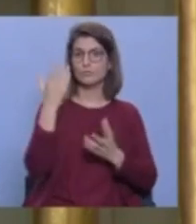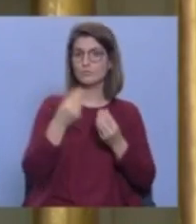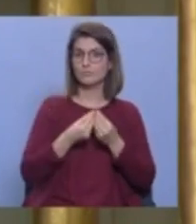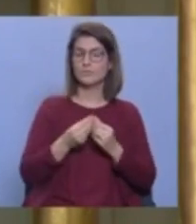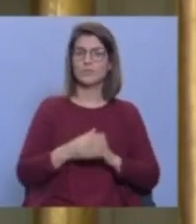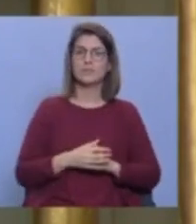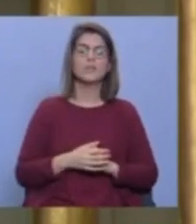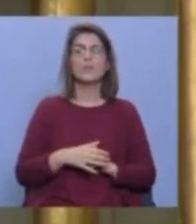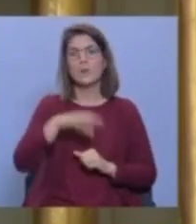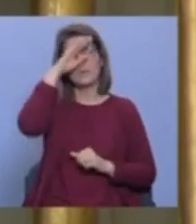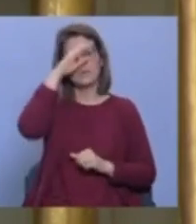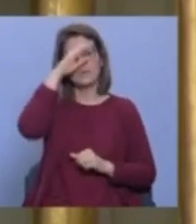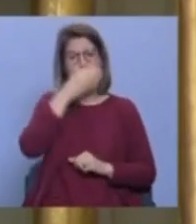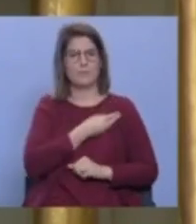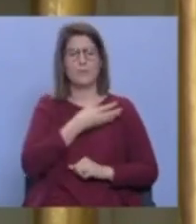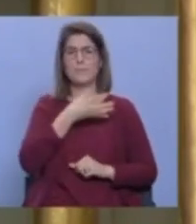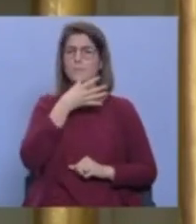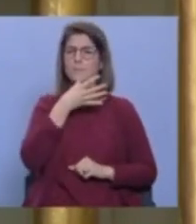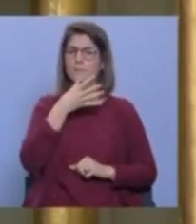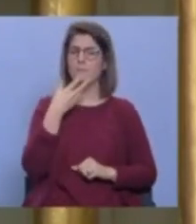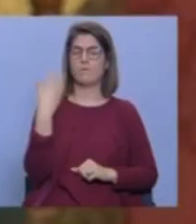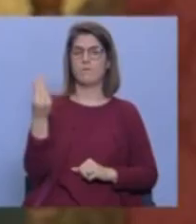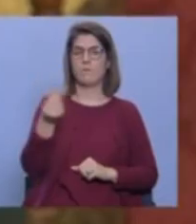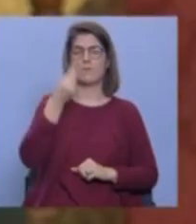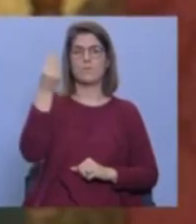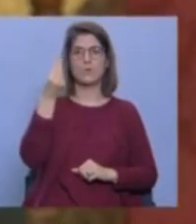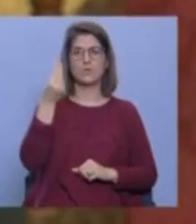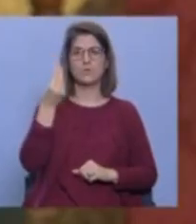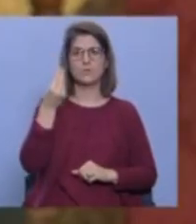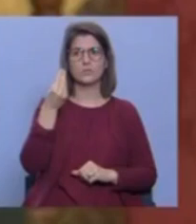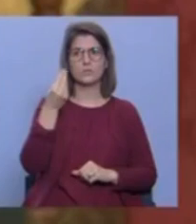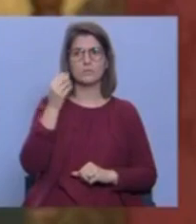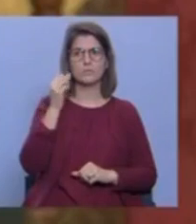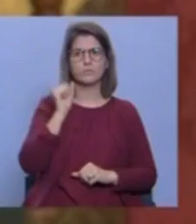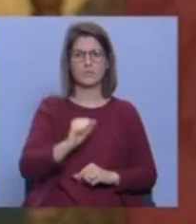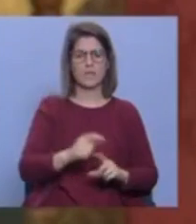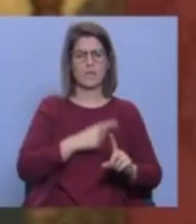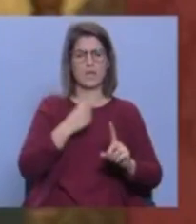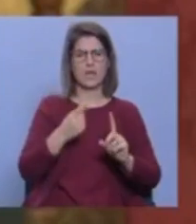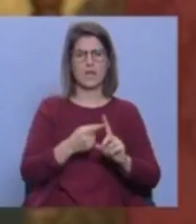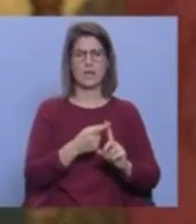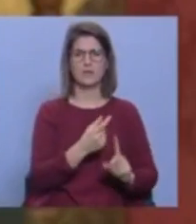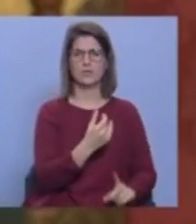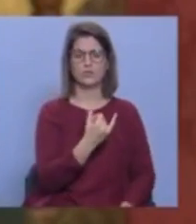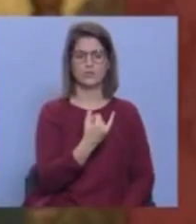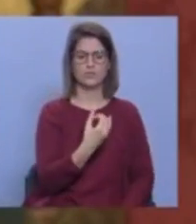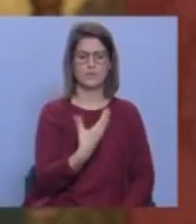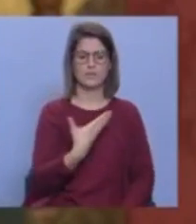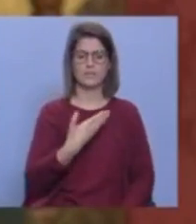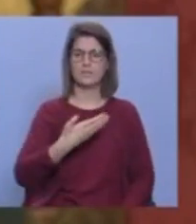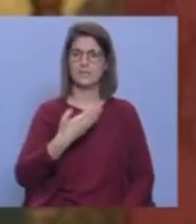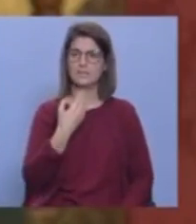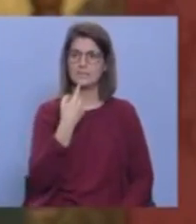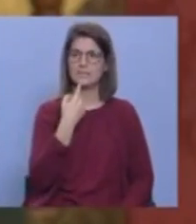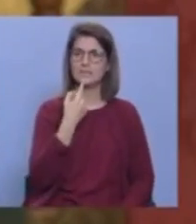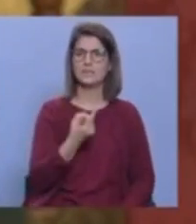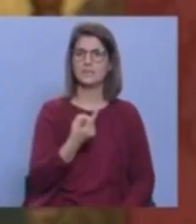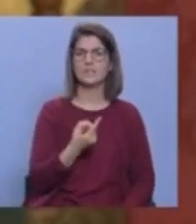Francisco, num célebre discurso no Ângelus, em 2017, dizia: